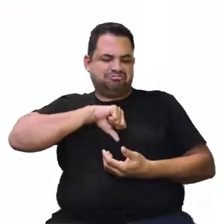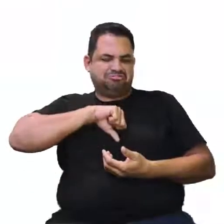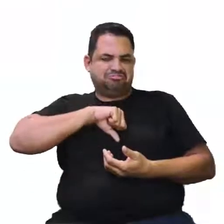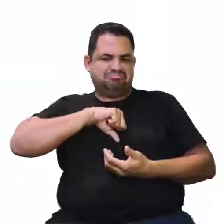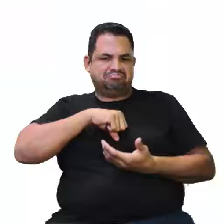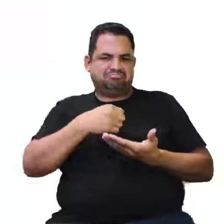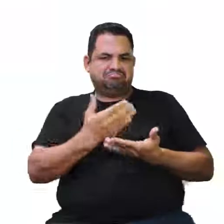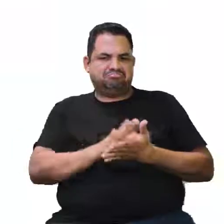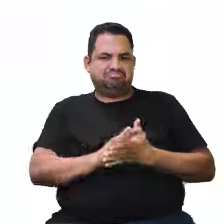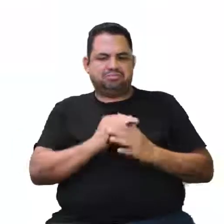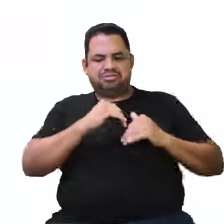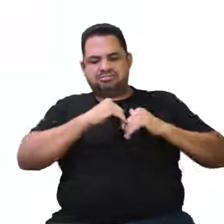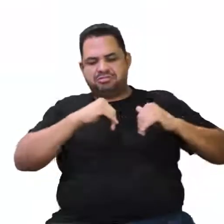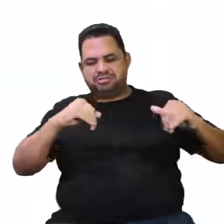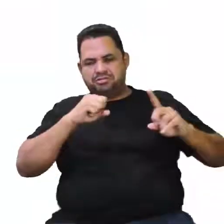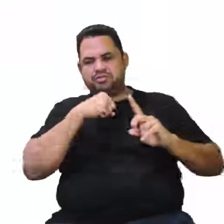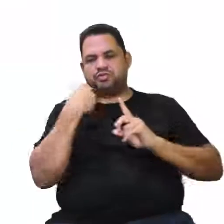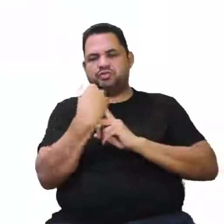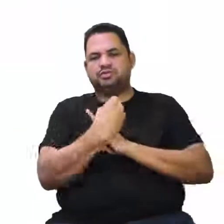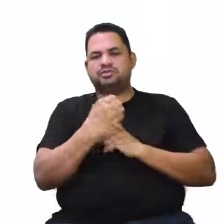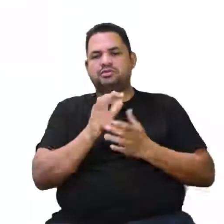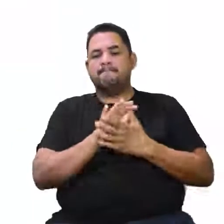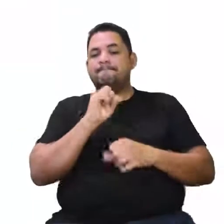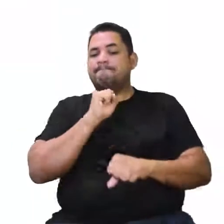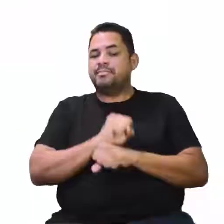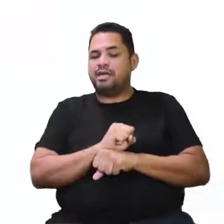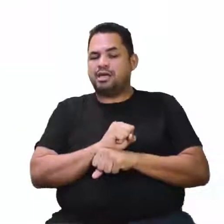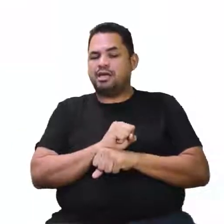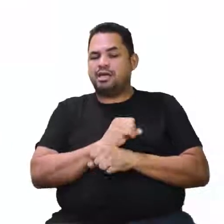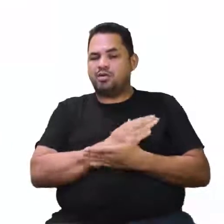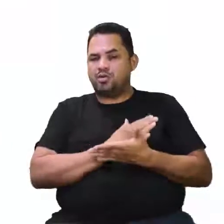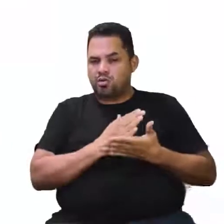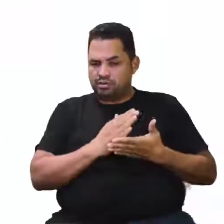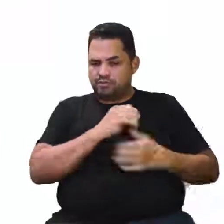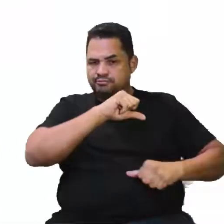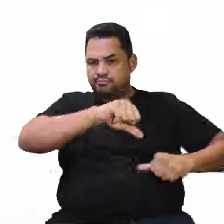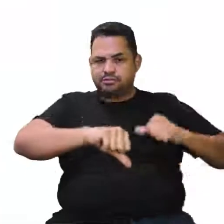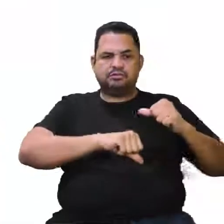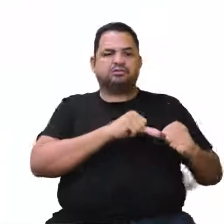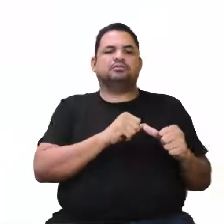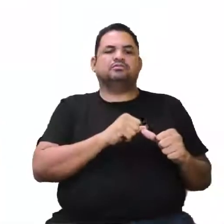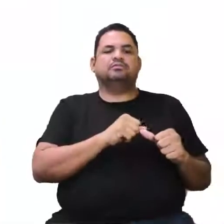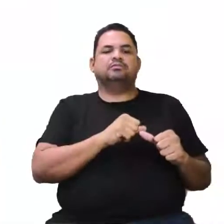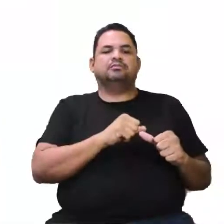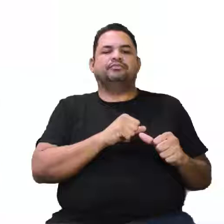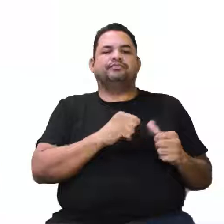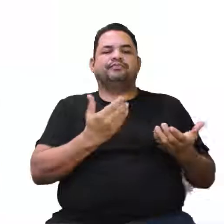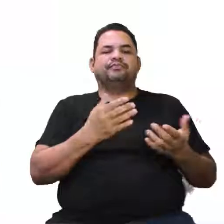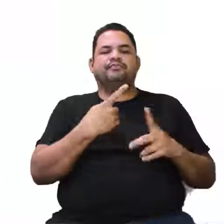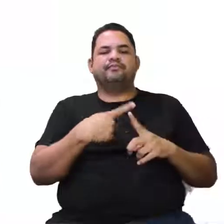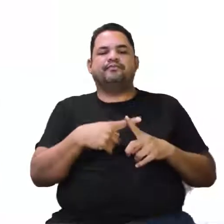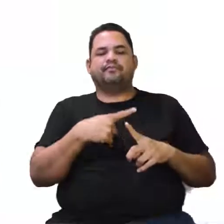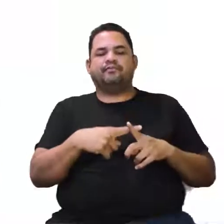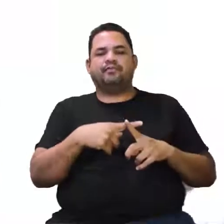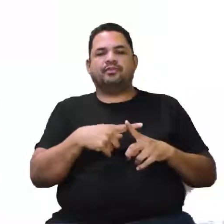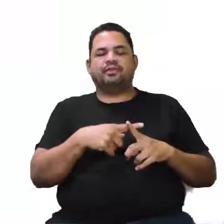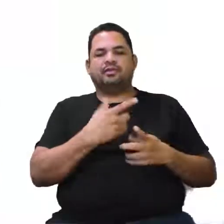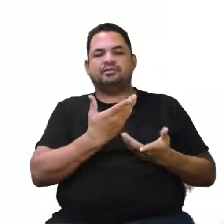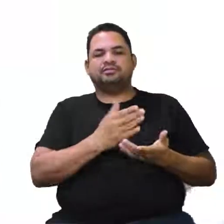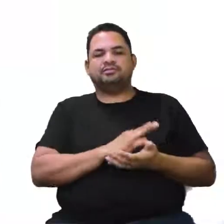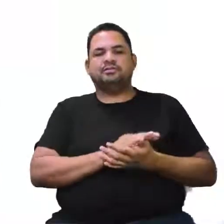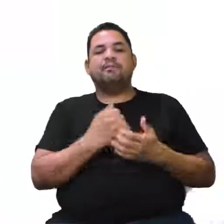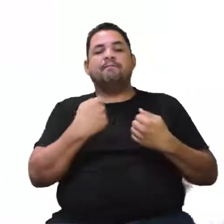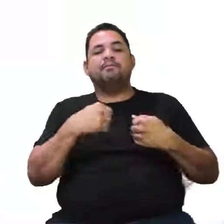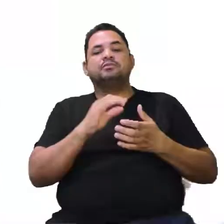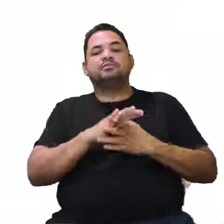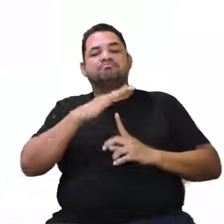um momento de você parar, dar um basta e começar a fazer a mudança, né? Porque isso daí